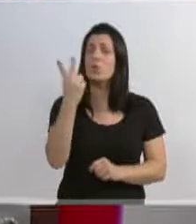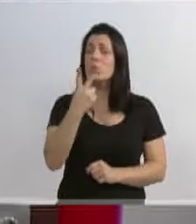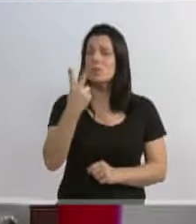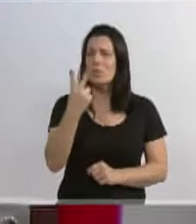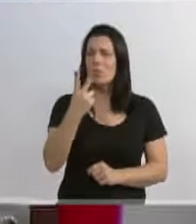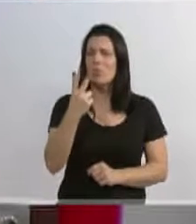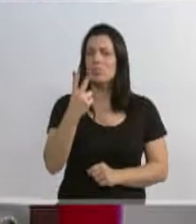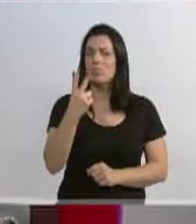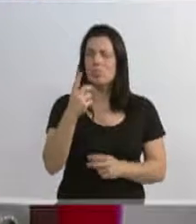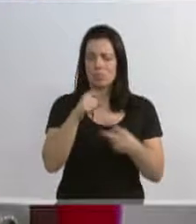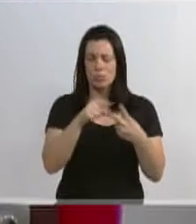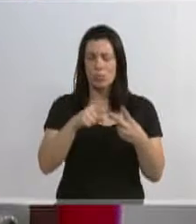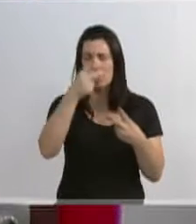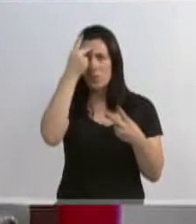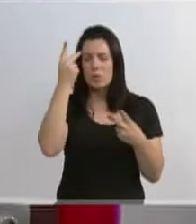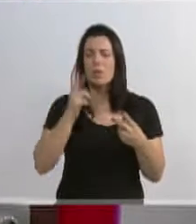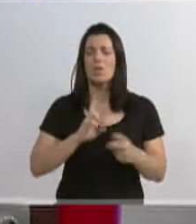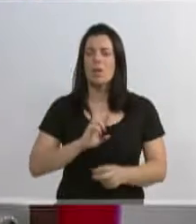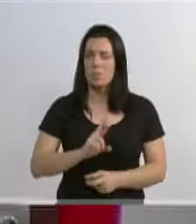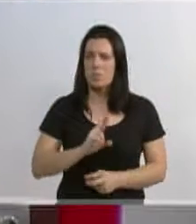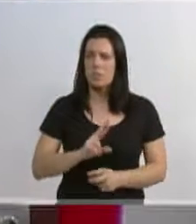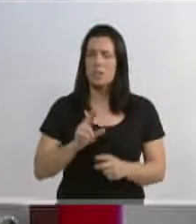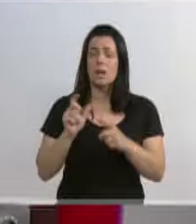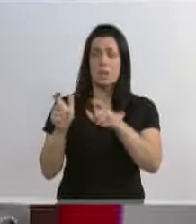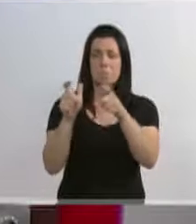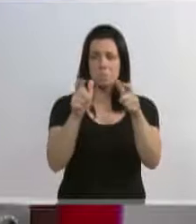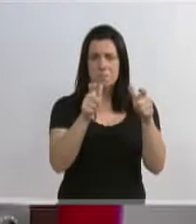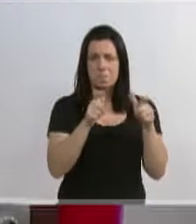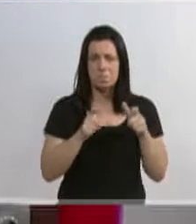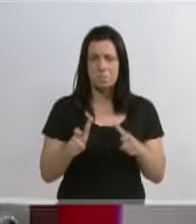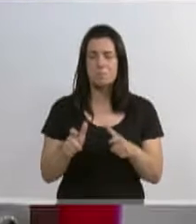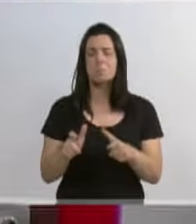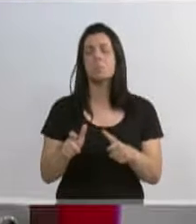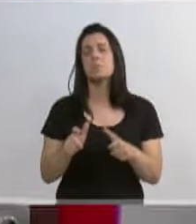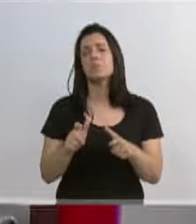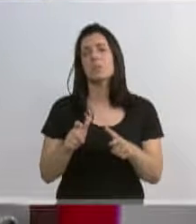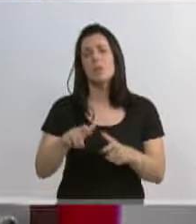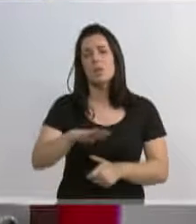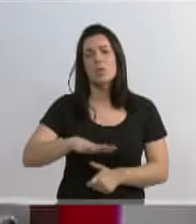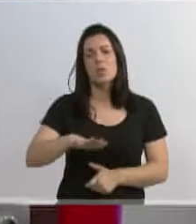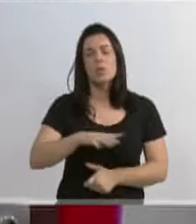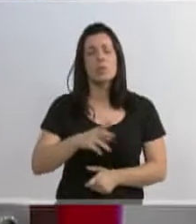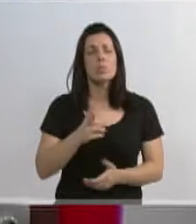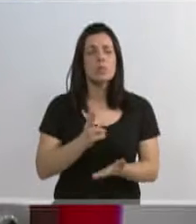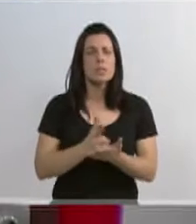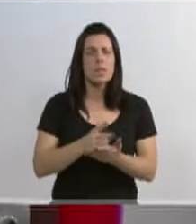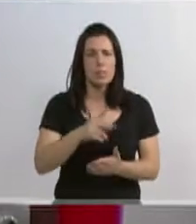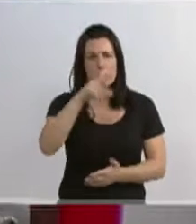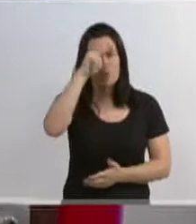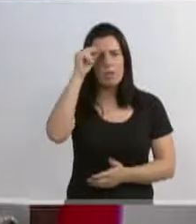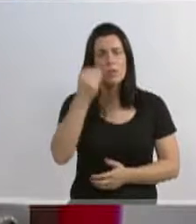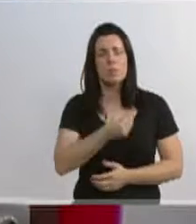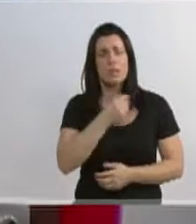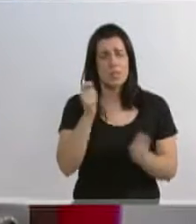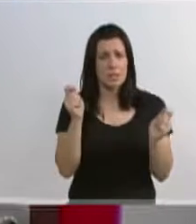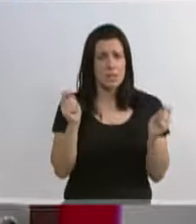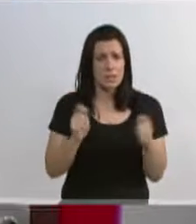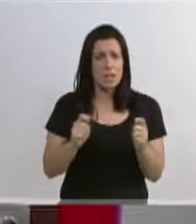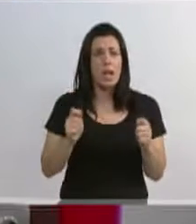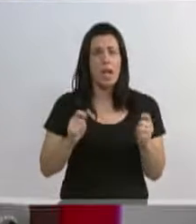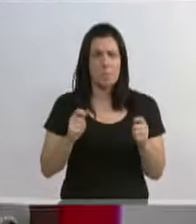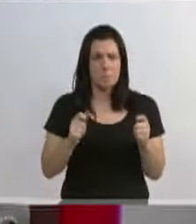estão representadas, não haverá necessidade, e sempre o prefeito puder estar, ela estará também